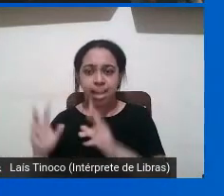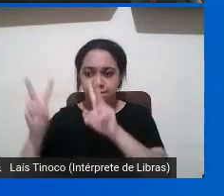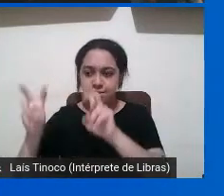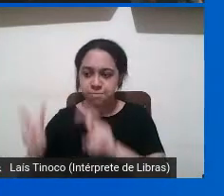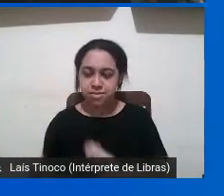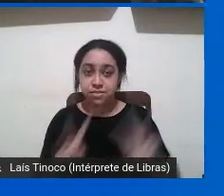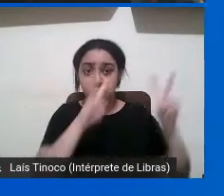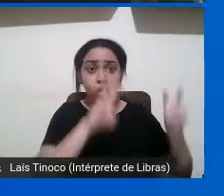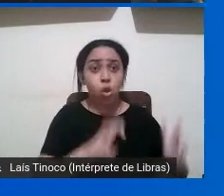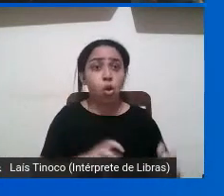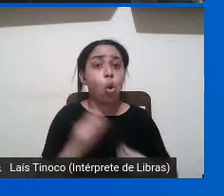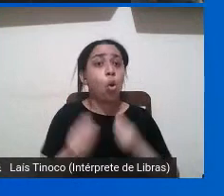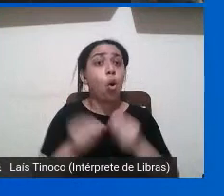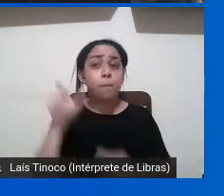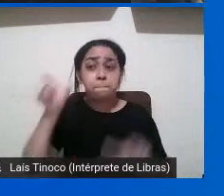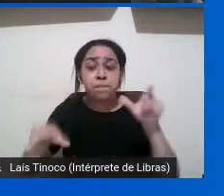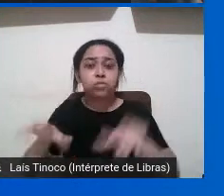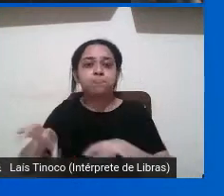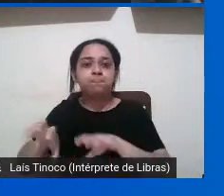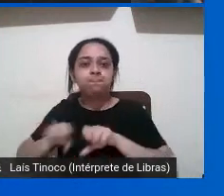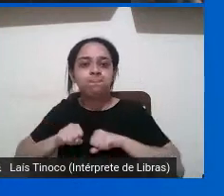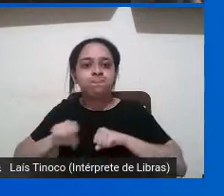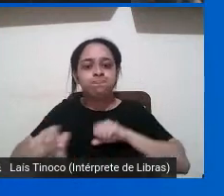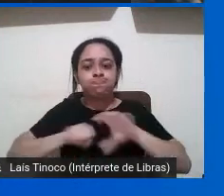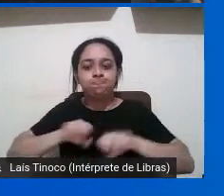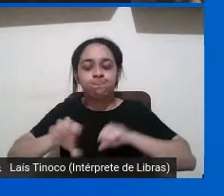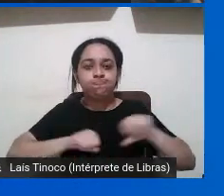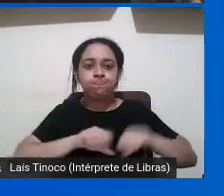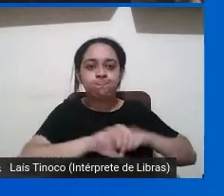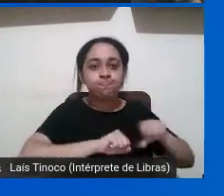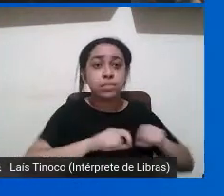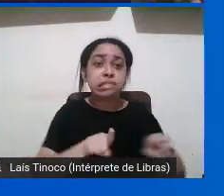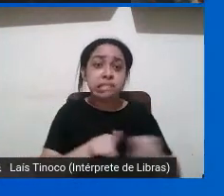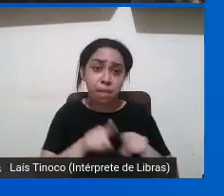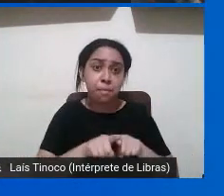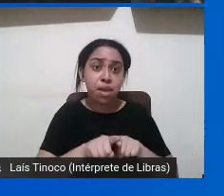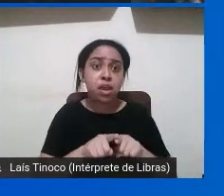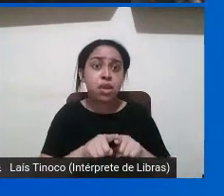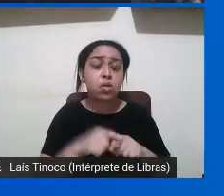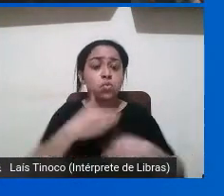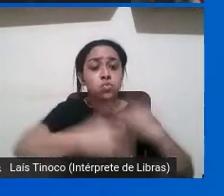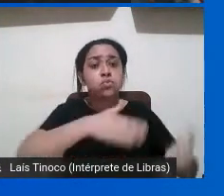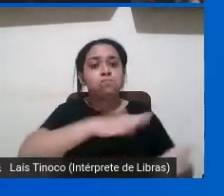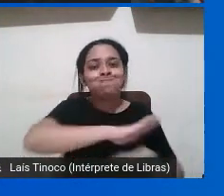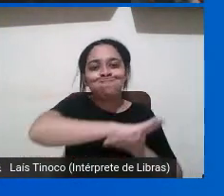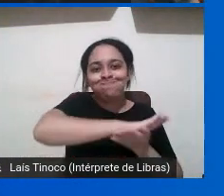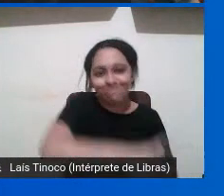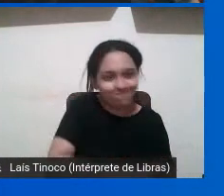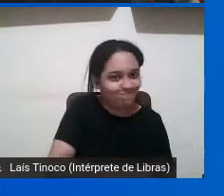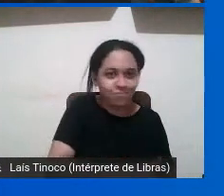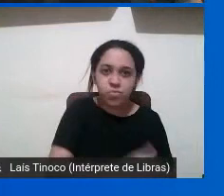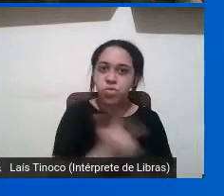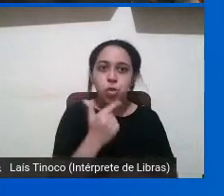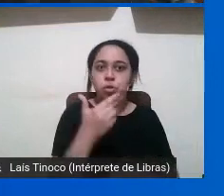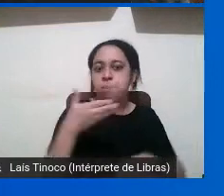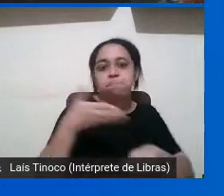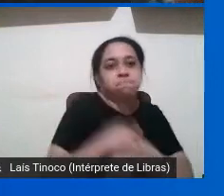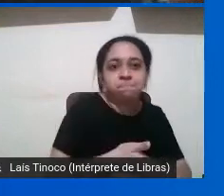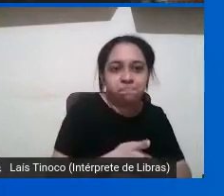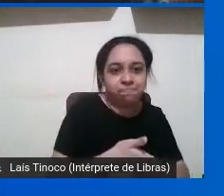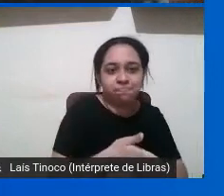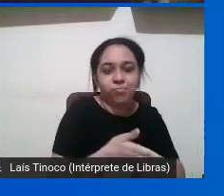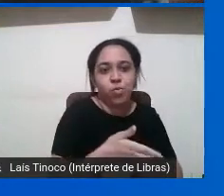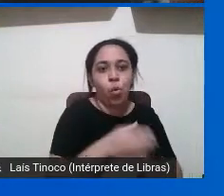dos indivíduos em relação Essas tecnologias e processos de exclusão tanto de exclusão das tecnologias como também exclusões